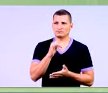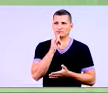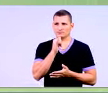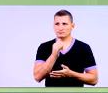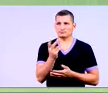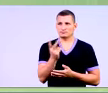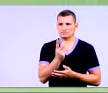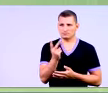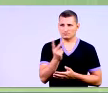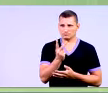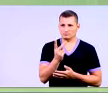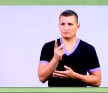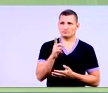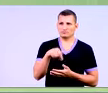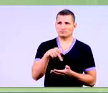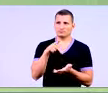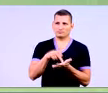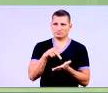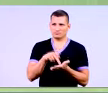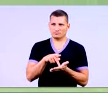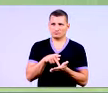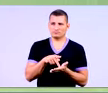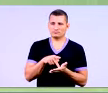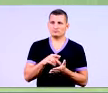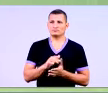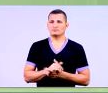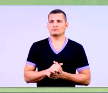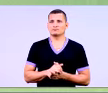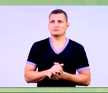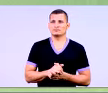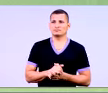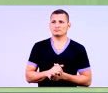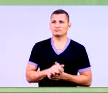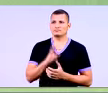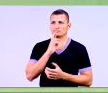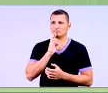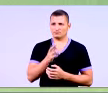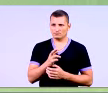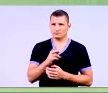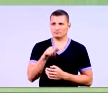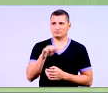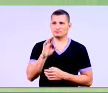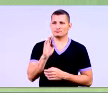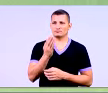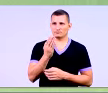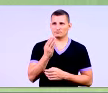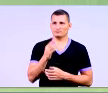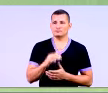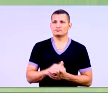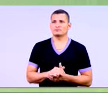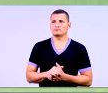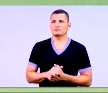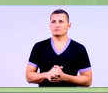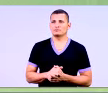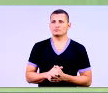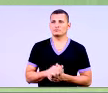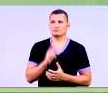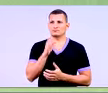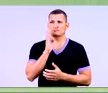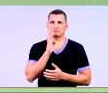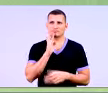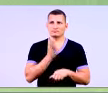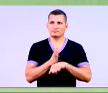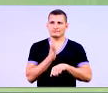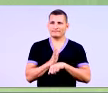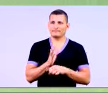duas forem verdadeiras automaticamente o meu resultado dessa expressão é falso isso é muito legal de praticar a